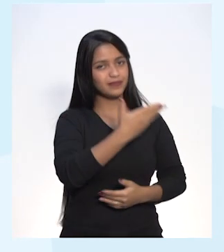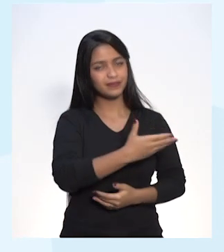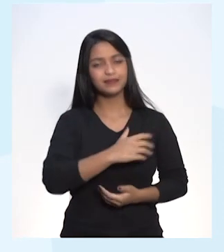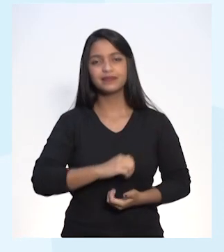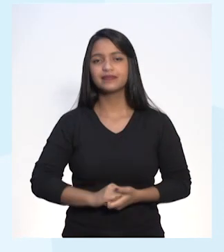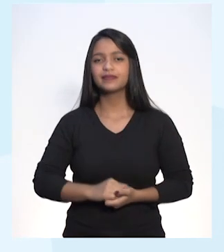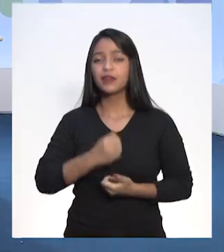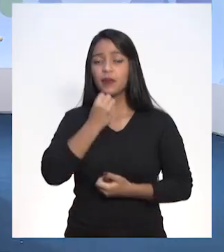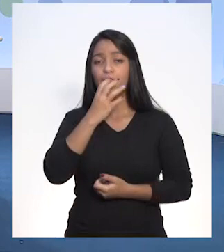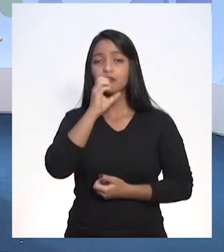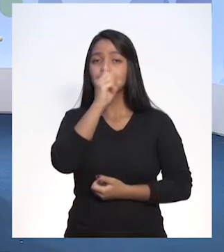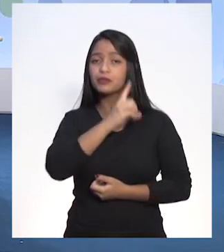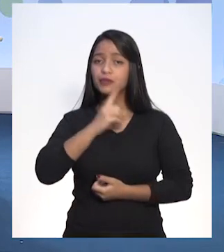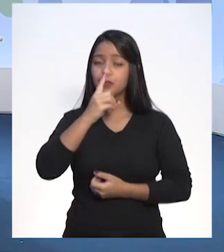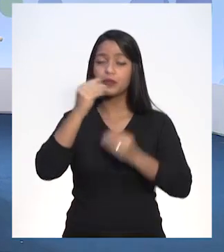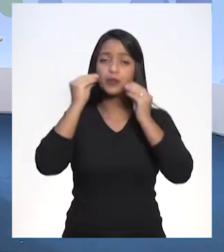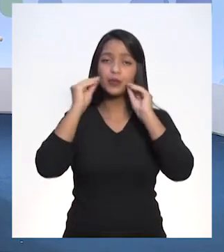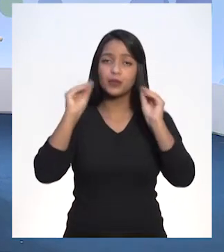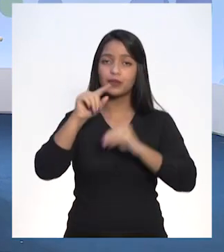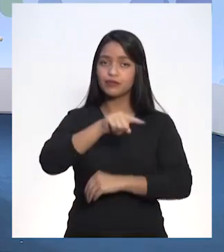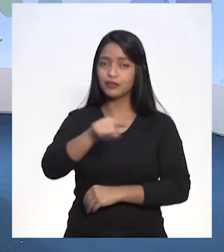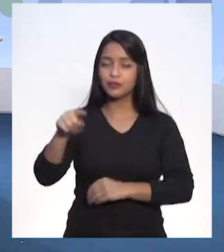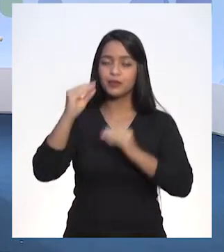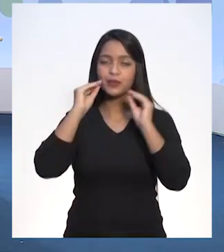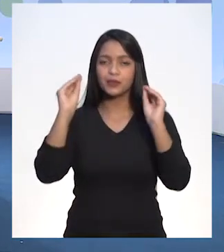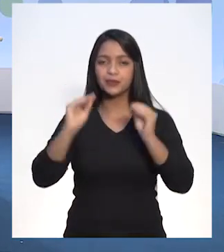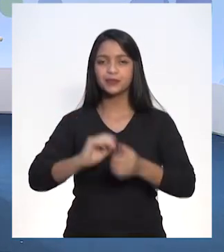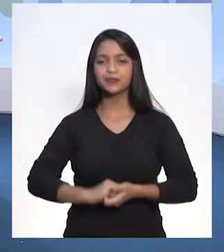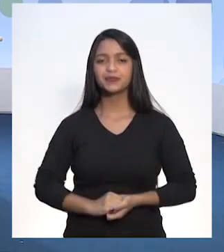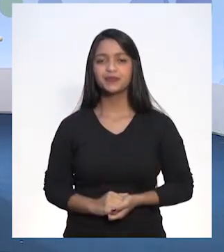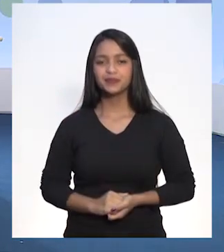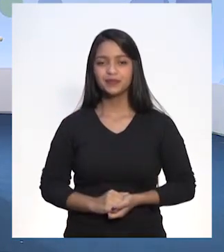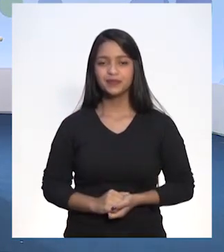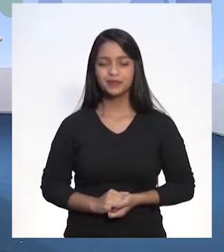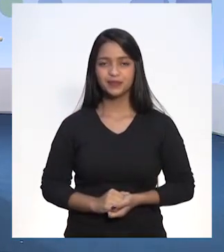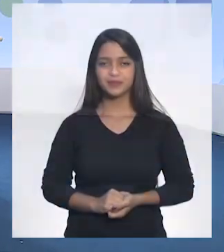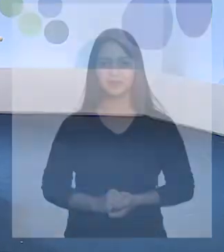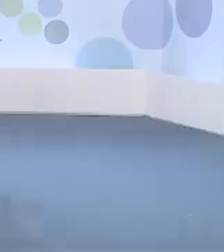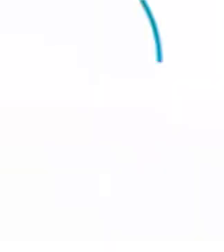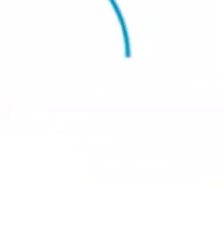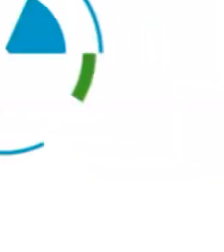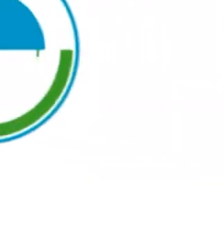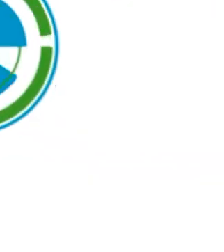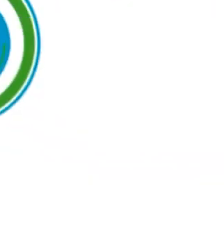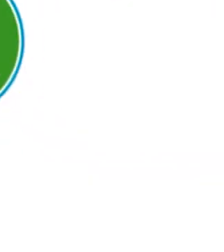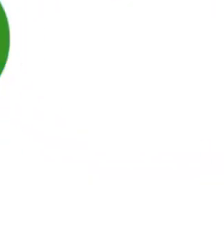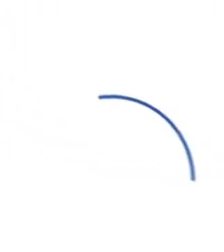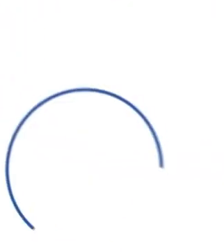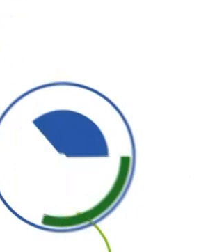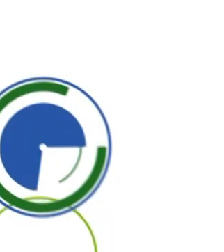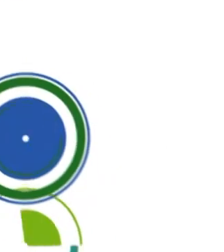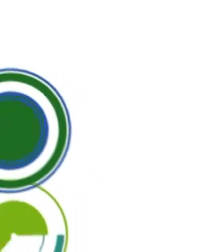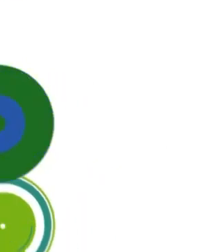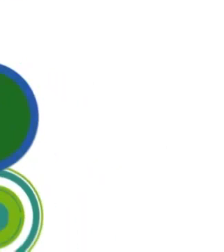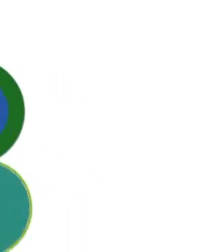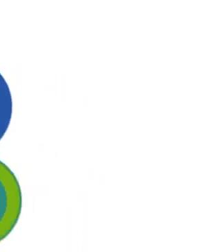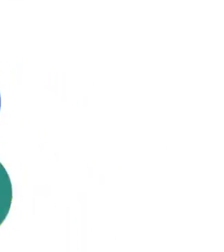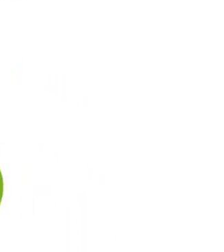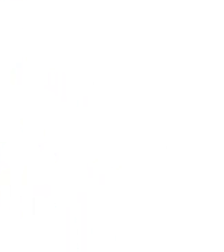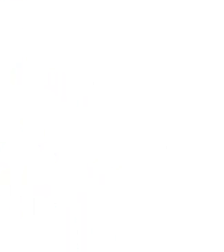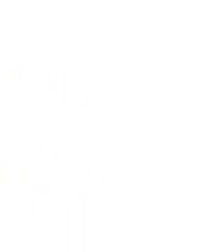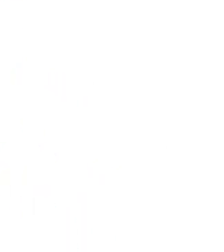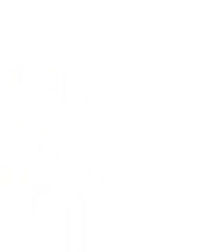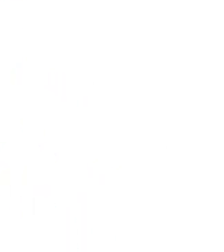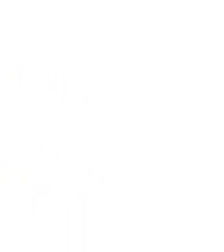2 gêneros e analisamos as semelhanças e diferenças, mas a gente vai focar bastante no texto Maneira de Amar nas próximas